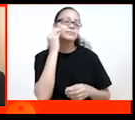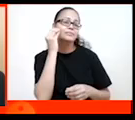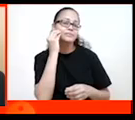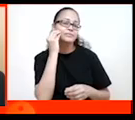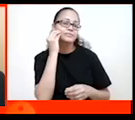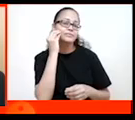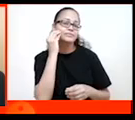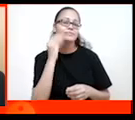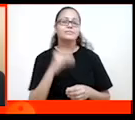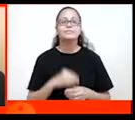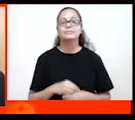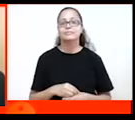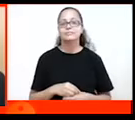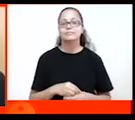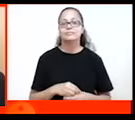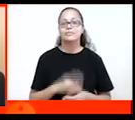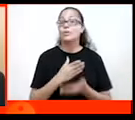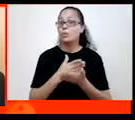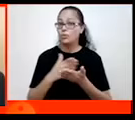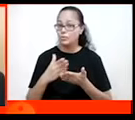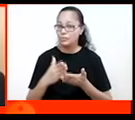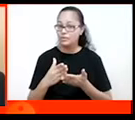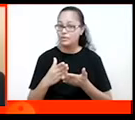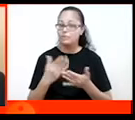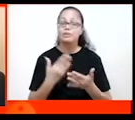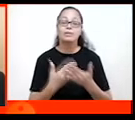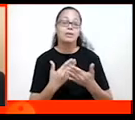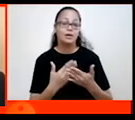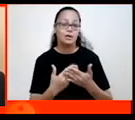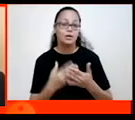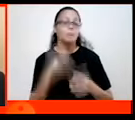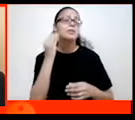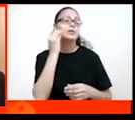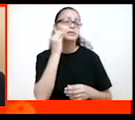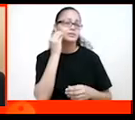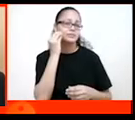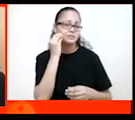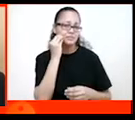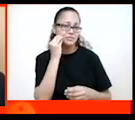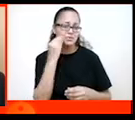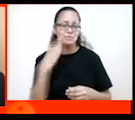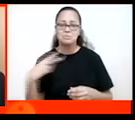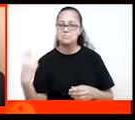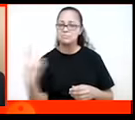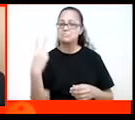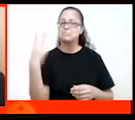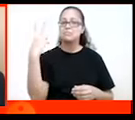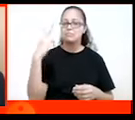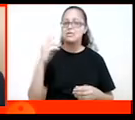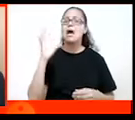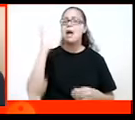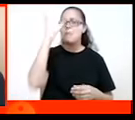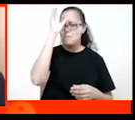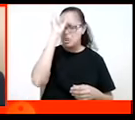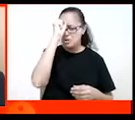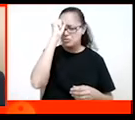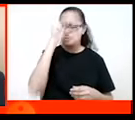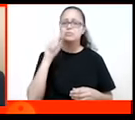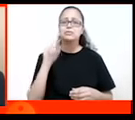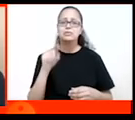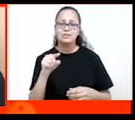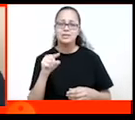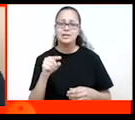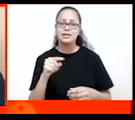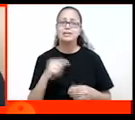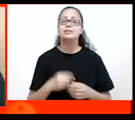experiência, né, como eu já disse no início dessa fala, uma experiência muito enriquecedora, né? Aprendi muito com vocês. Uma pena